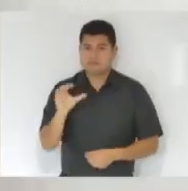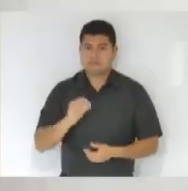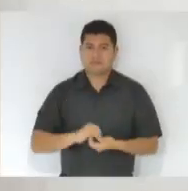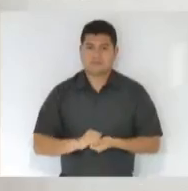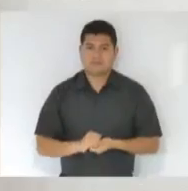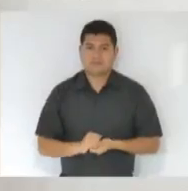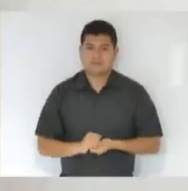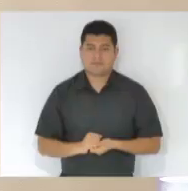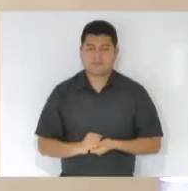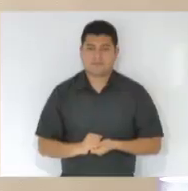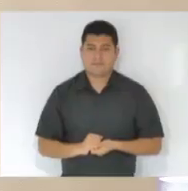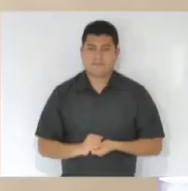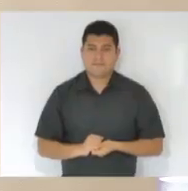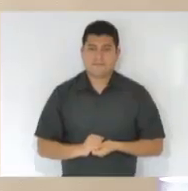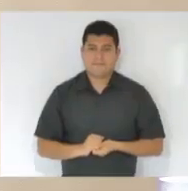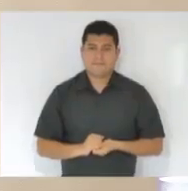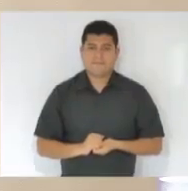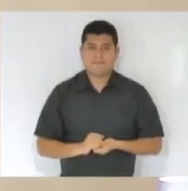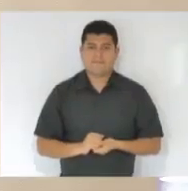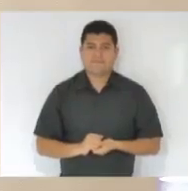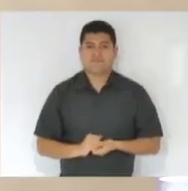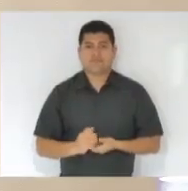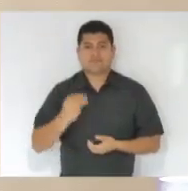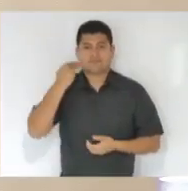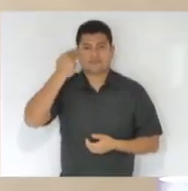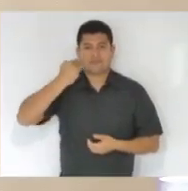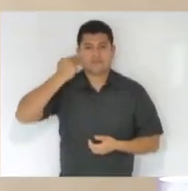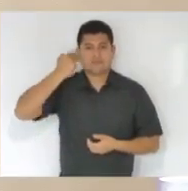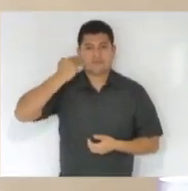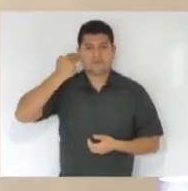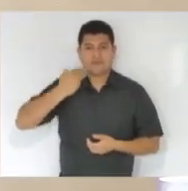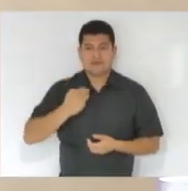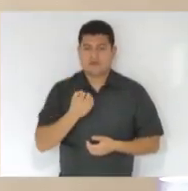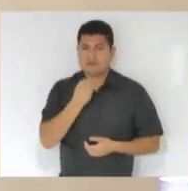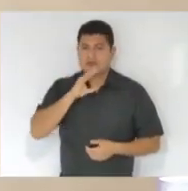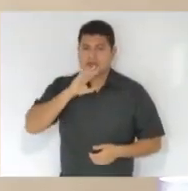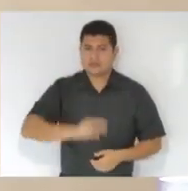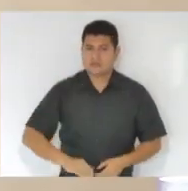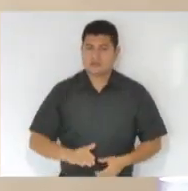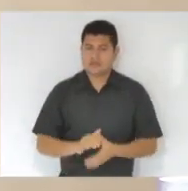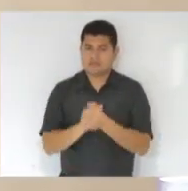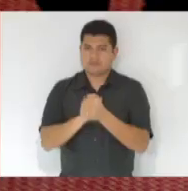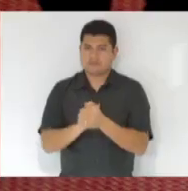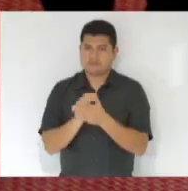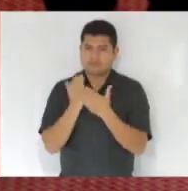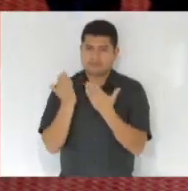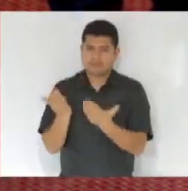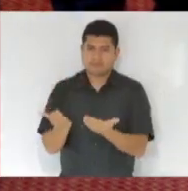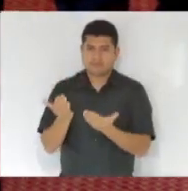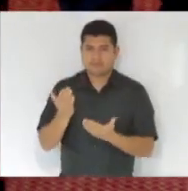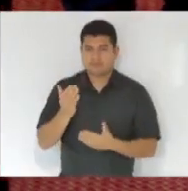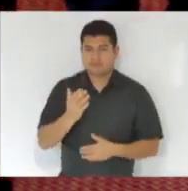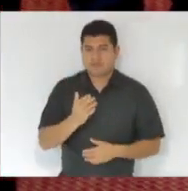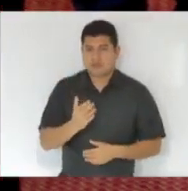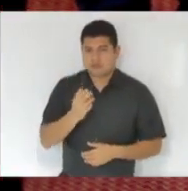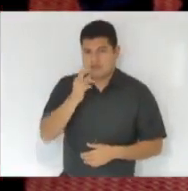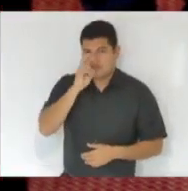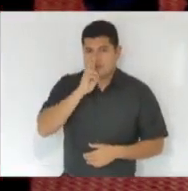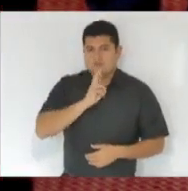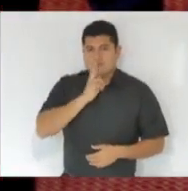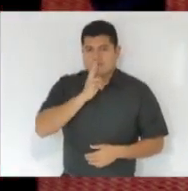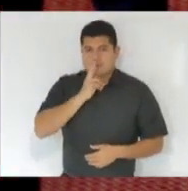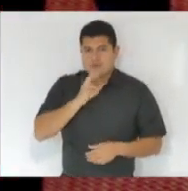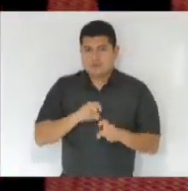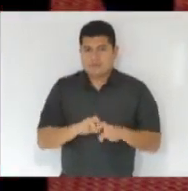obrigado. Deputado Marcos Machado. Boa tarde a todos. Cumprimento o presidente em exercício, deputado Rodrigo, mesa